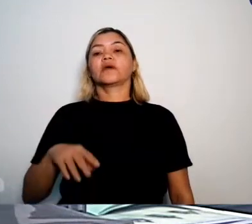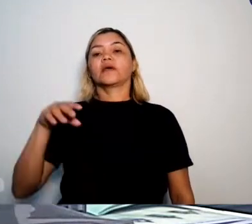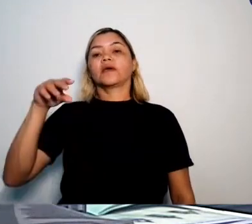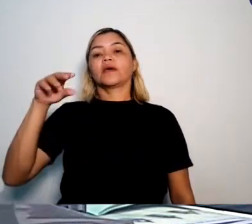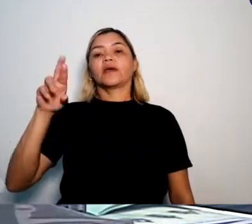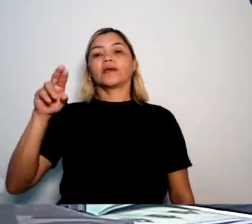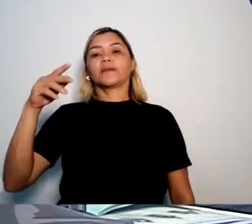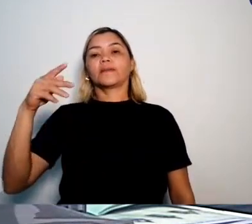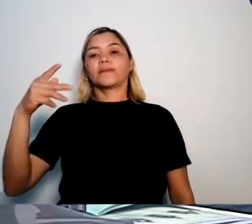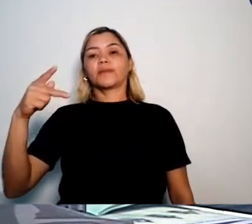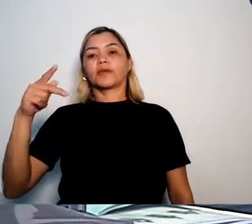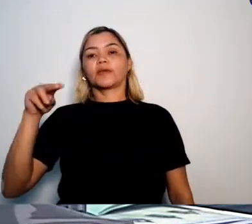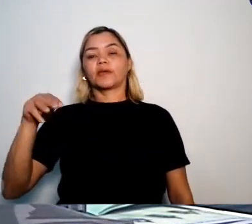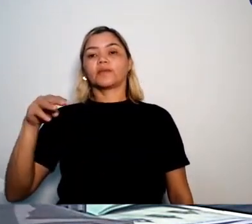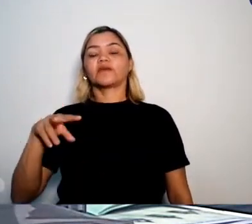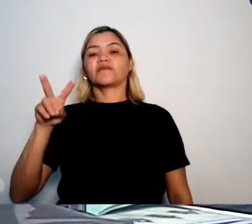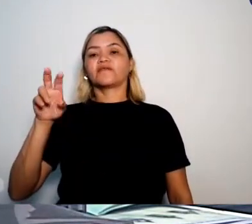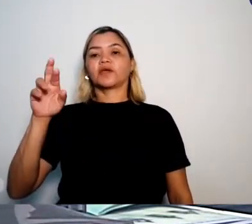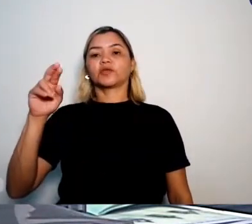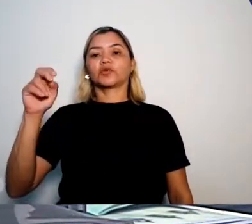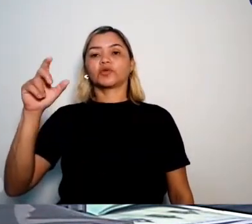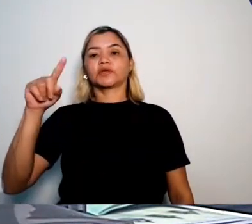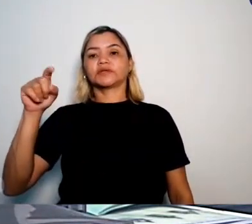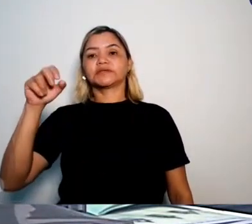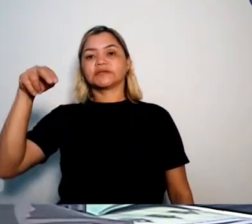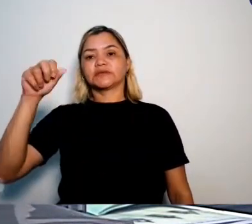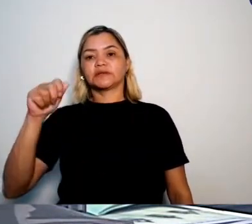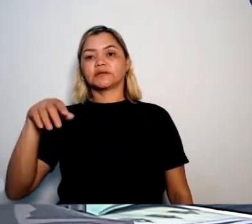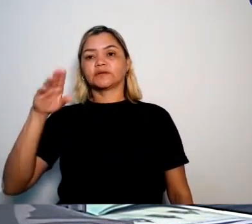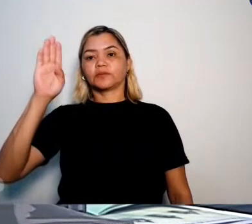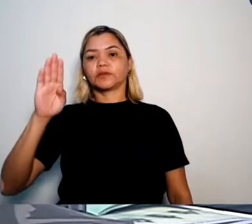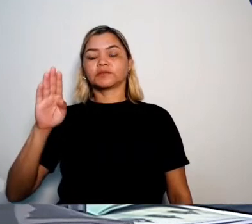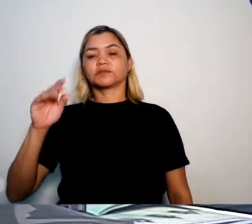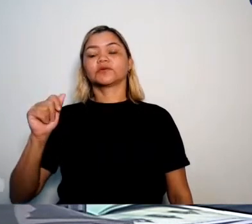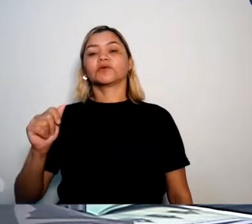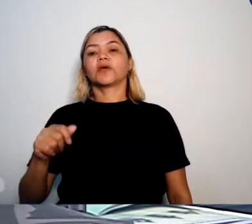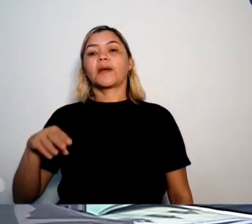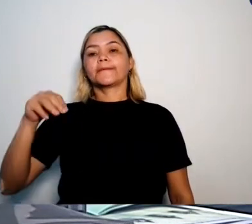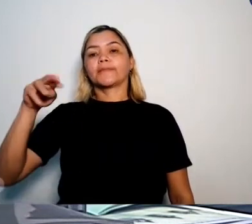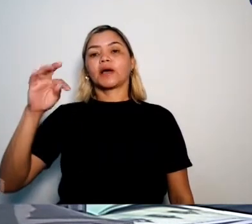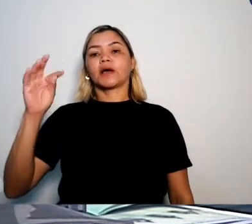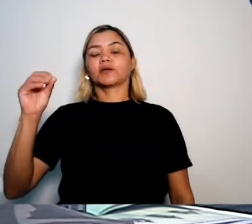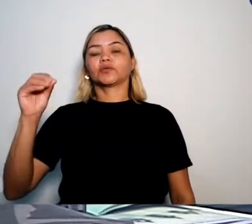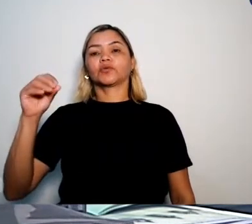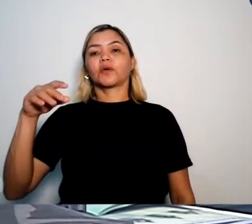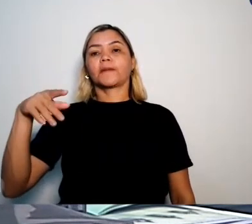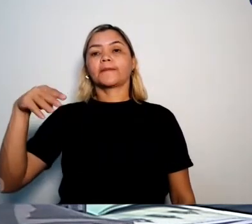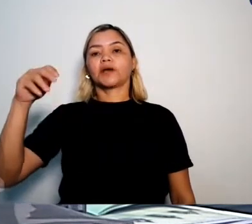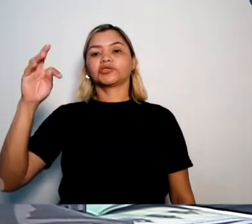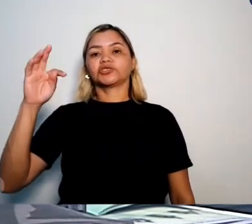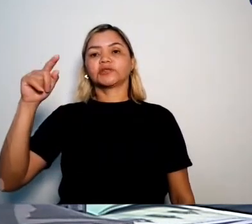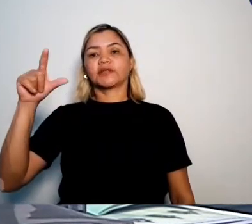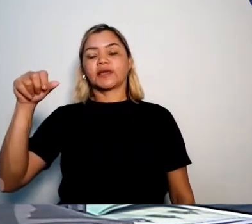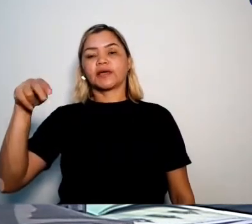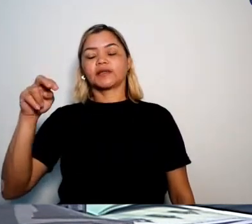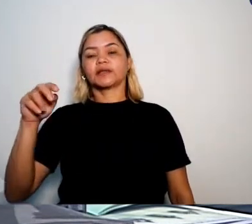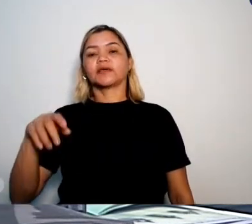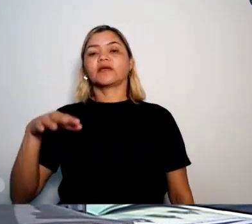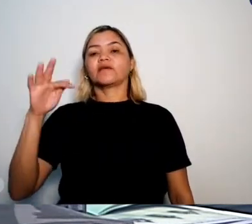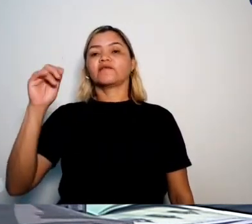Vetroresina do Brasil, Matos Martinelli, Frag, Croma,